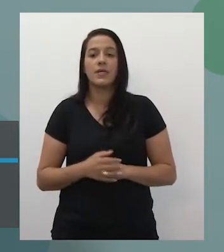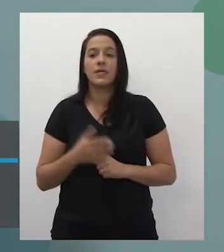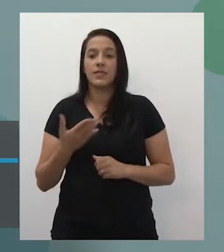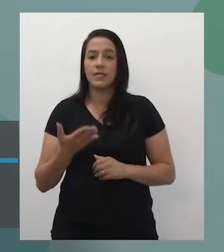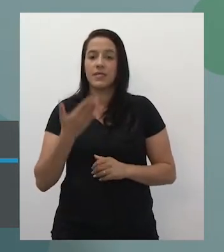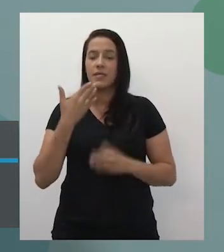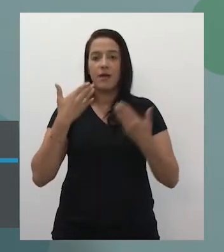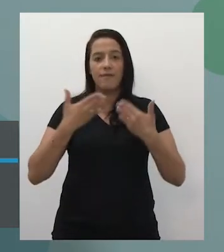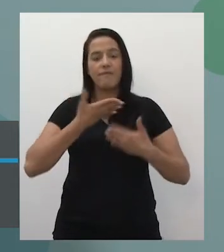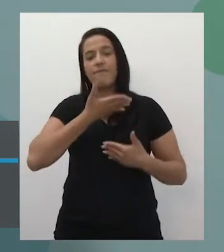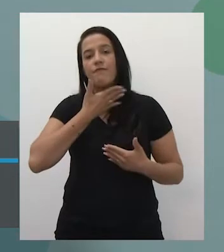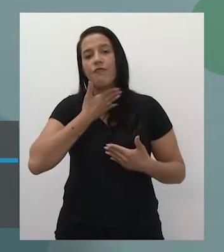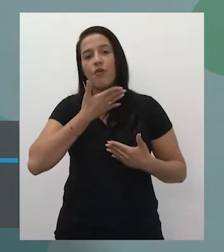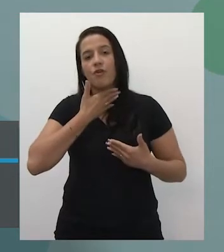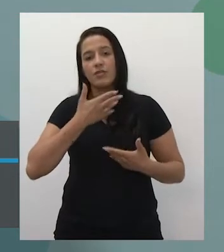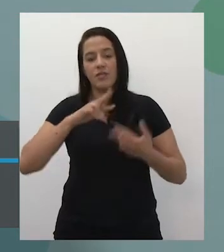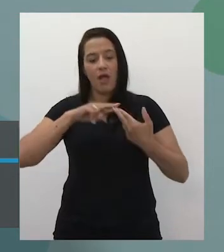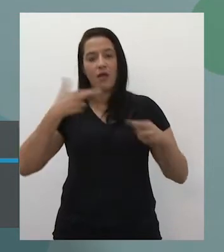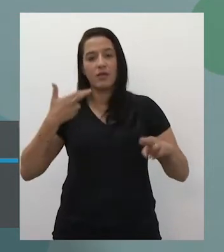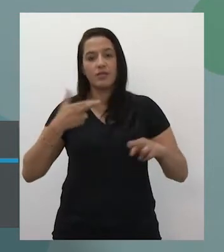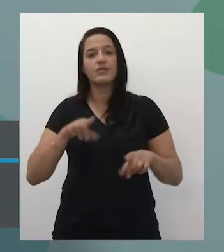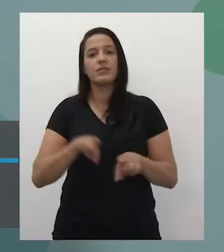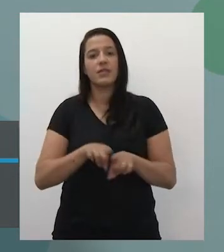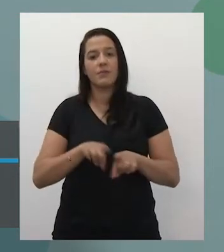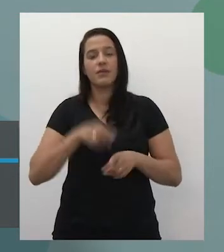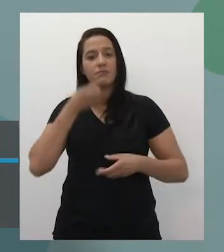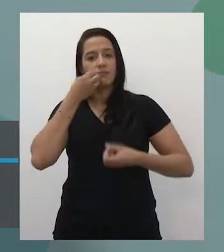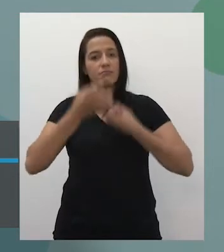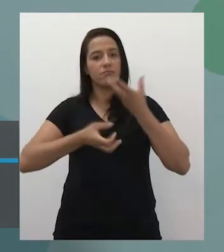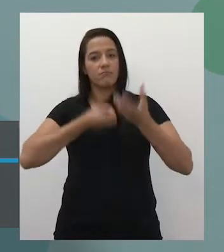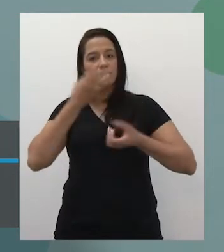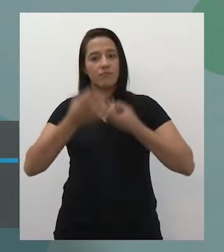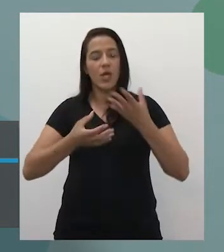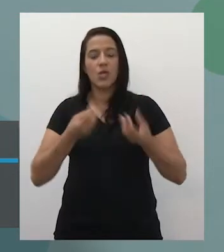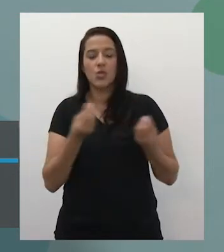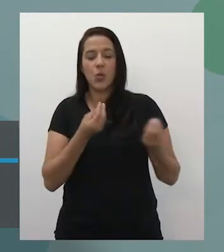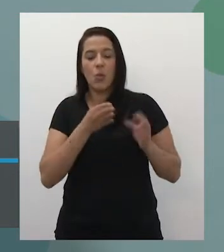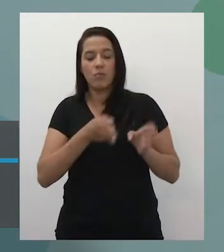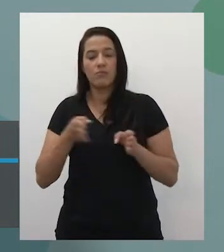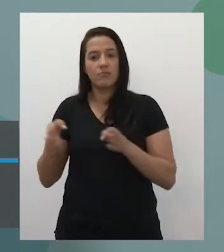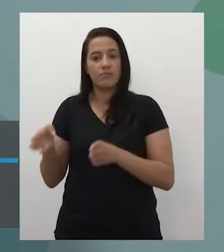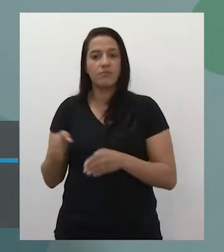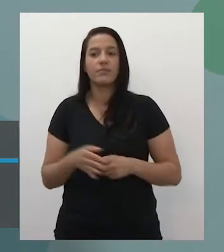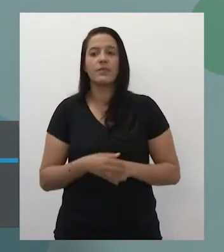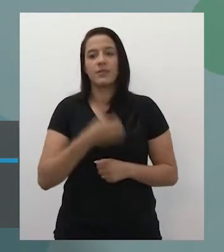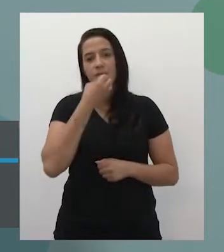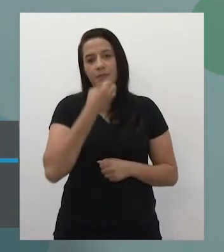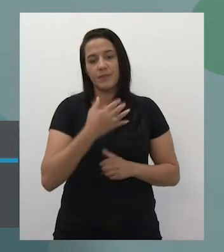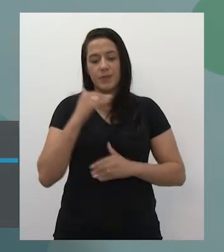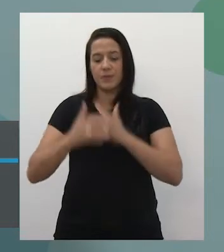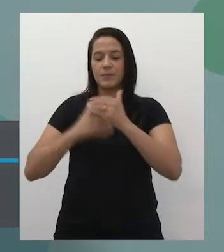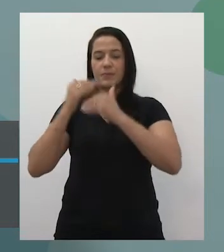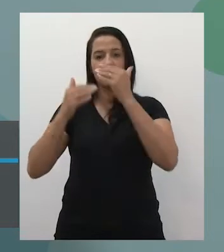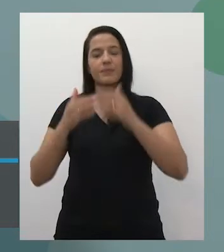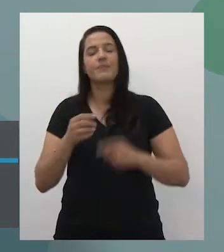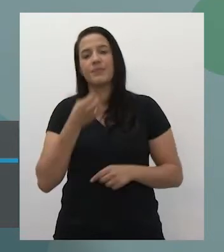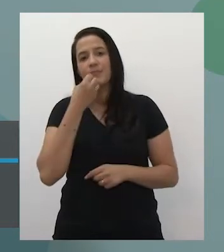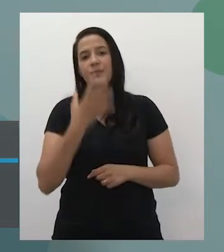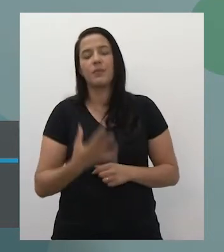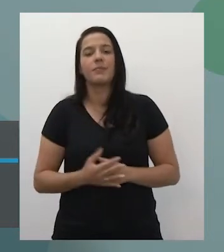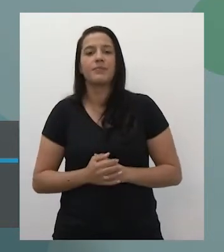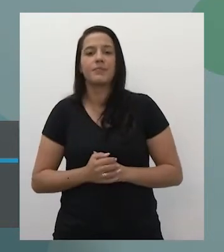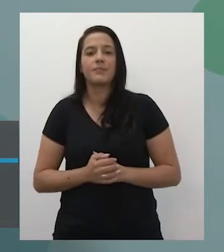trabalho e concordar realmente de que eles são pessoas muito bem indicadas, né? Para falar de autogestão, né? Então, parabéns a todos também. E eu